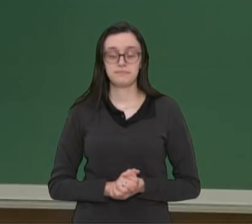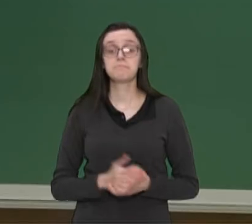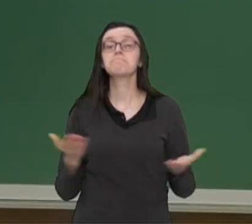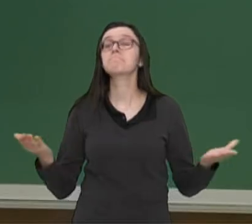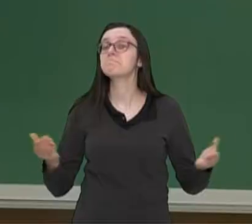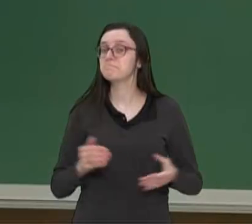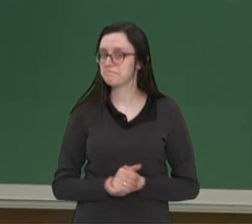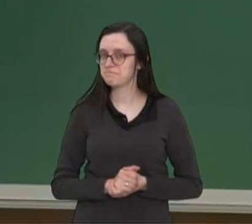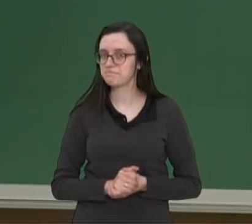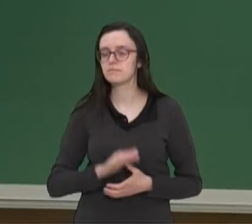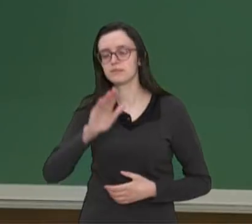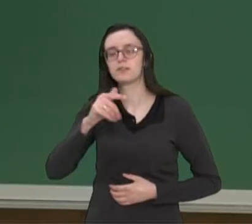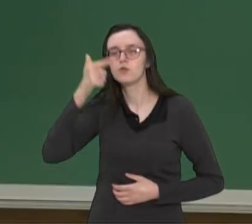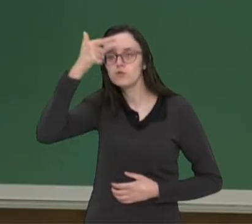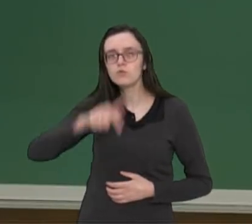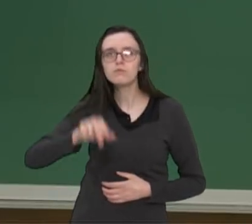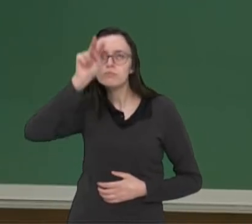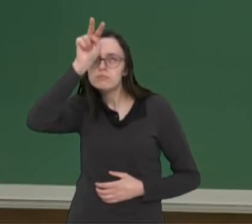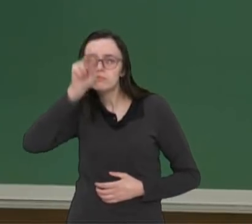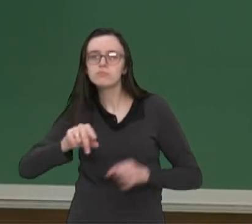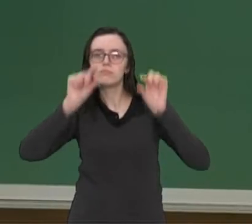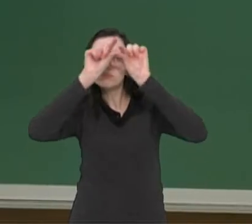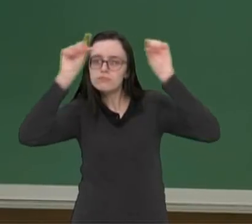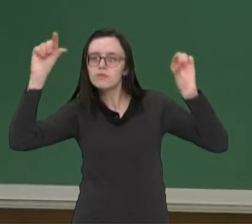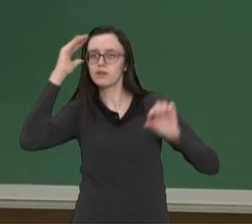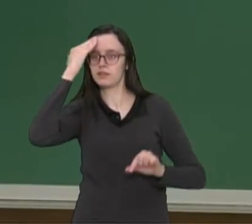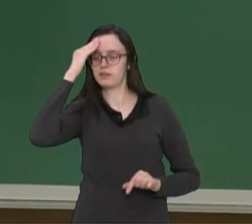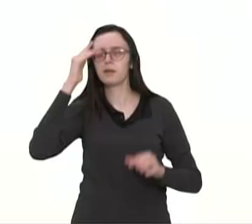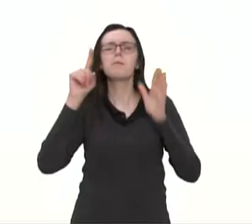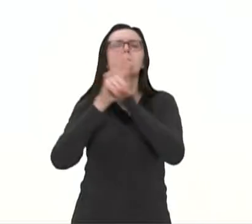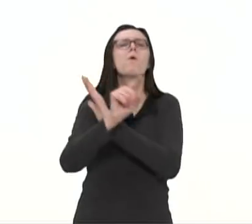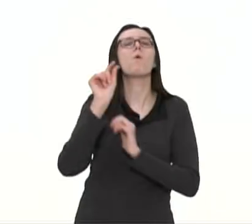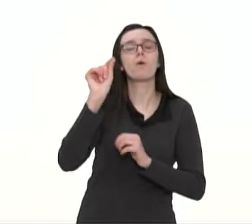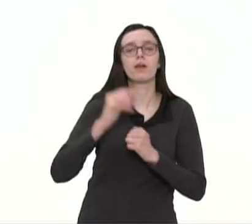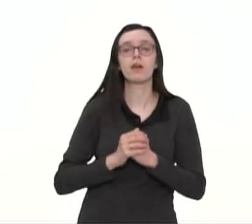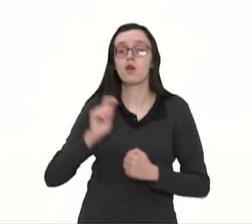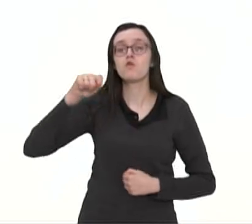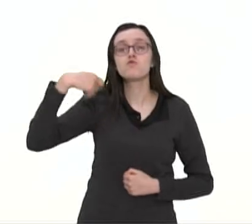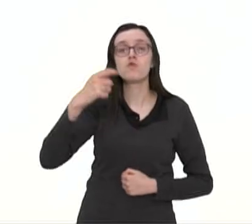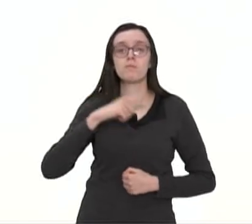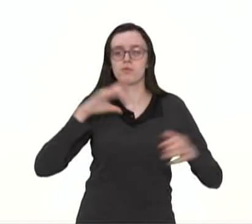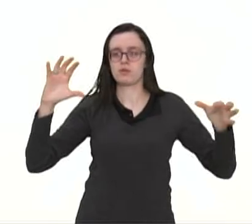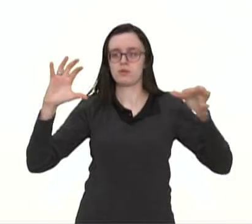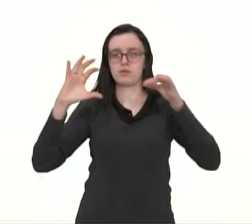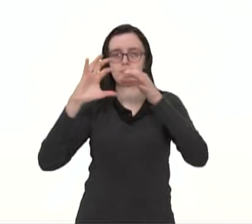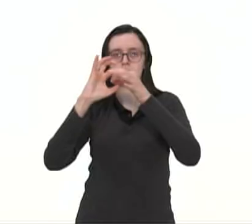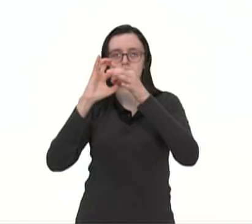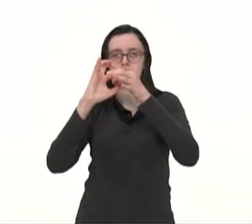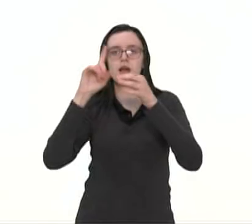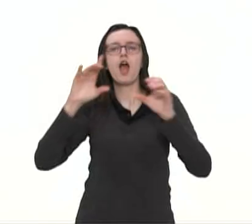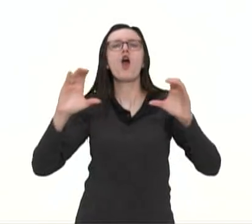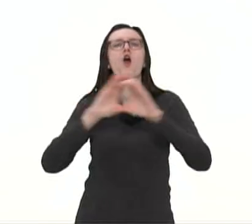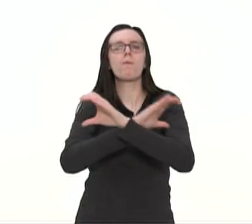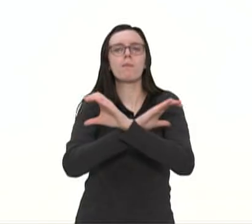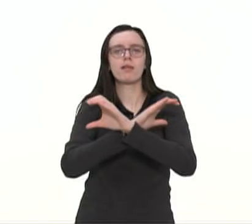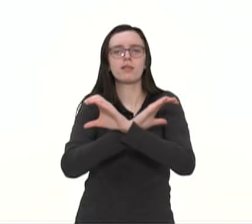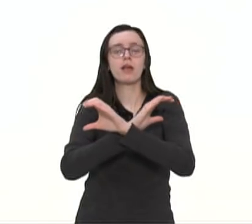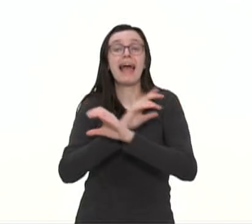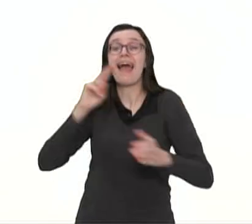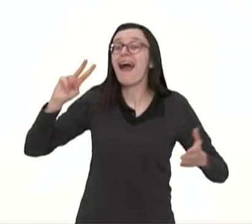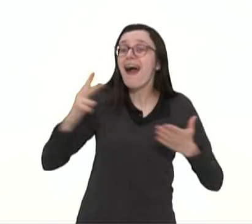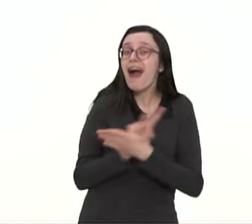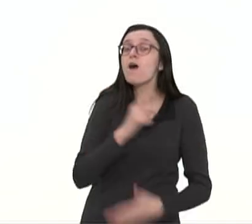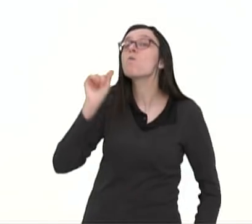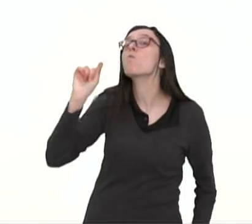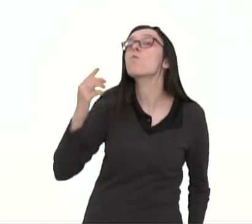E aí, gente? Então vamos ler de volta junto o enunciado, tá? Então tá perguntando aqui sobre a ligação completa. É incorreto